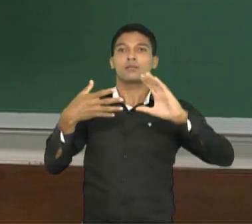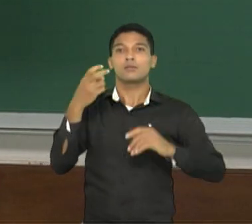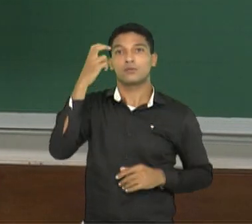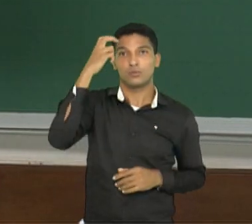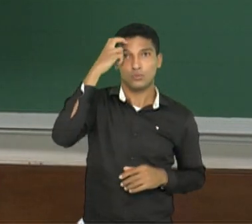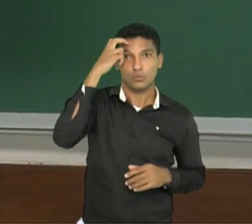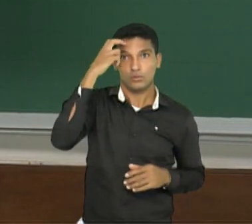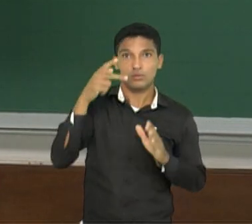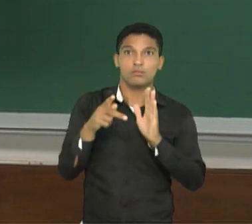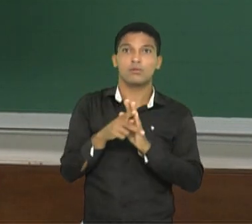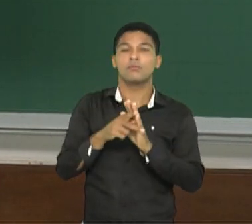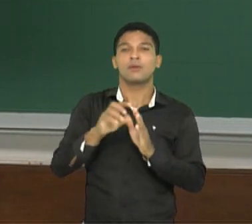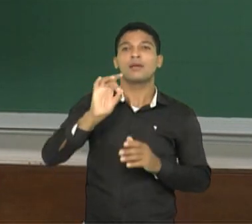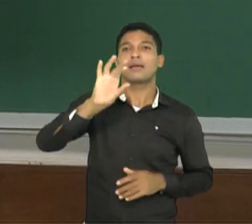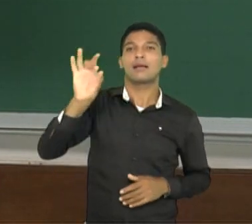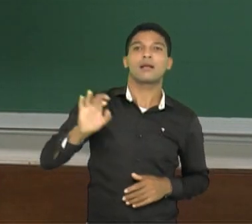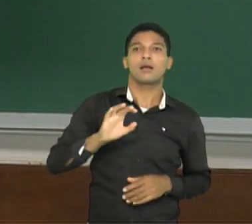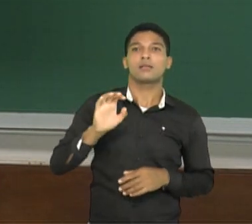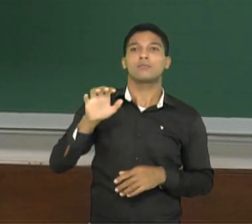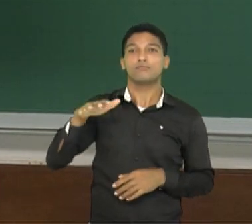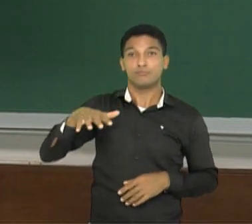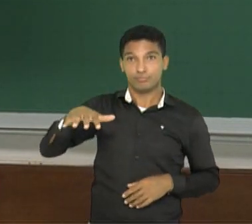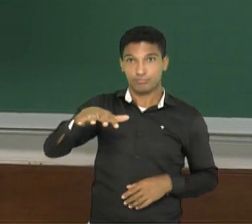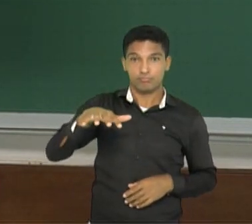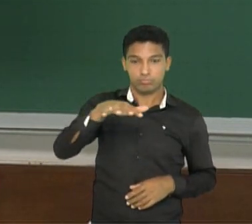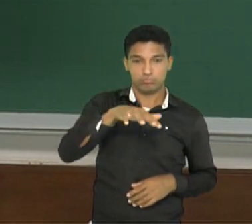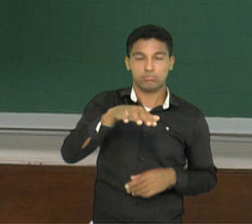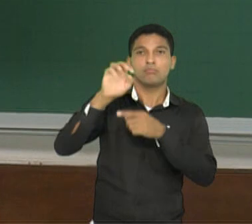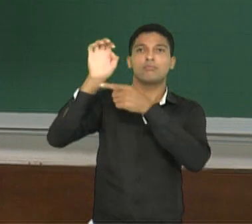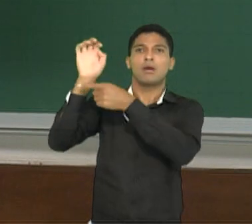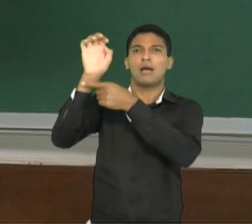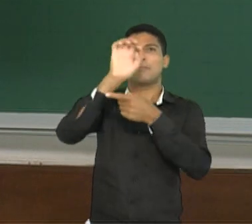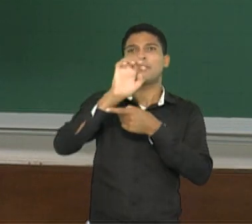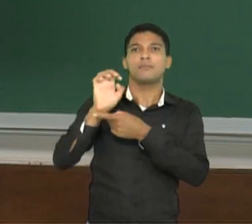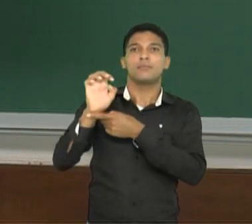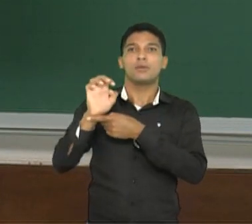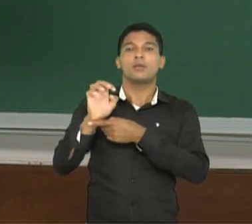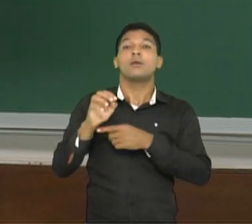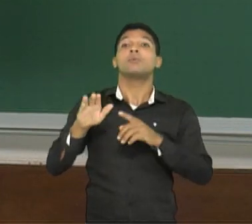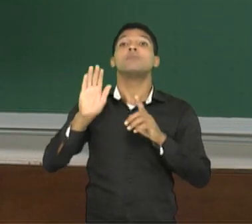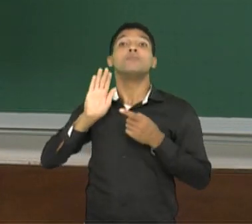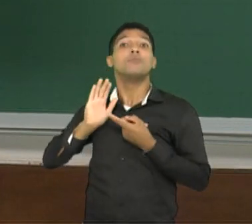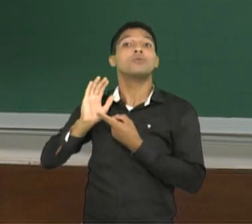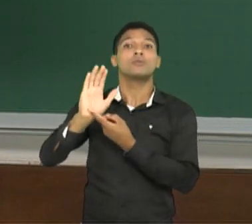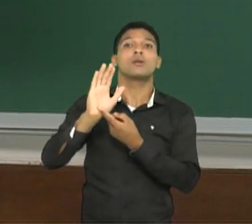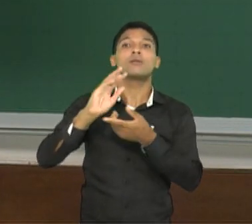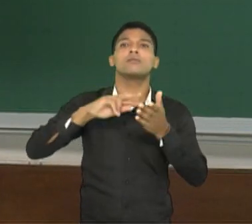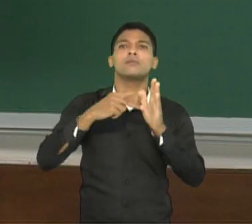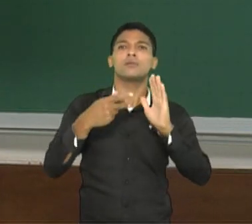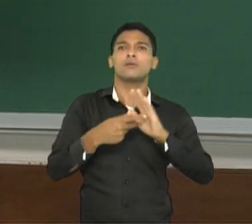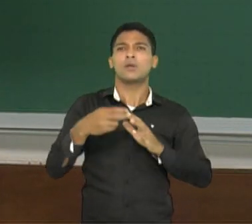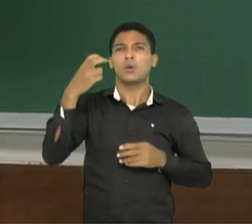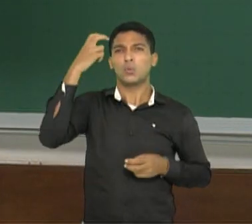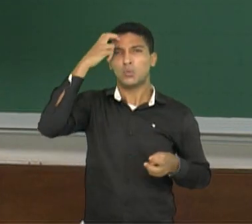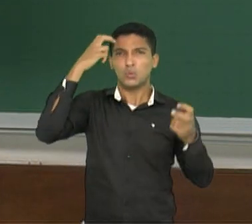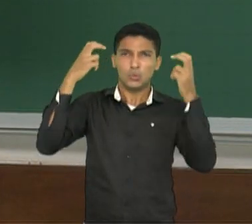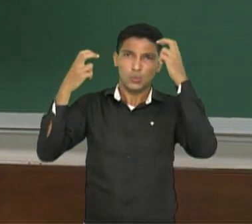de cada região, para expressar o entendimento dessa diversidade cultural do nosso